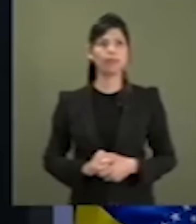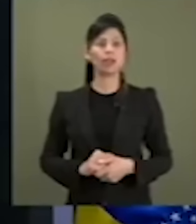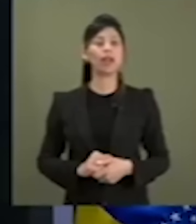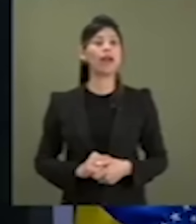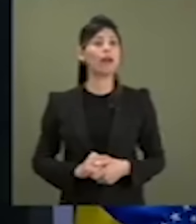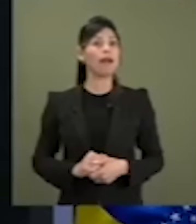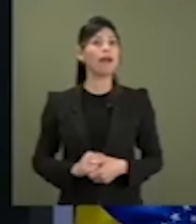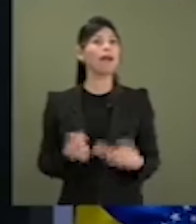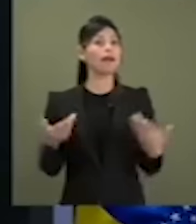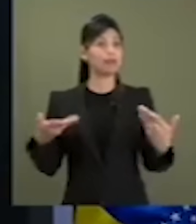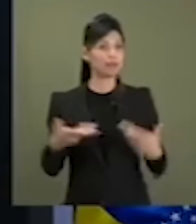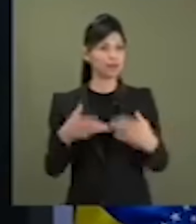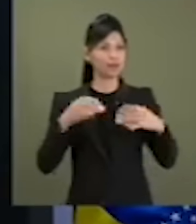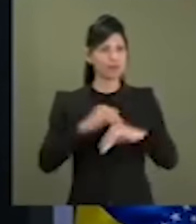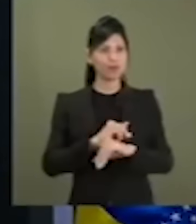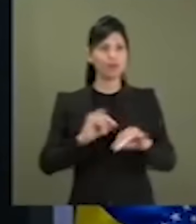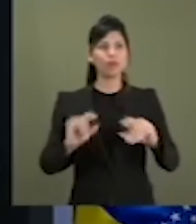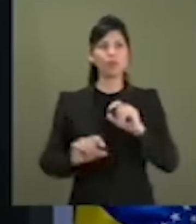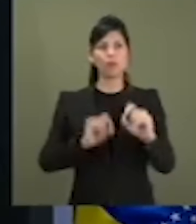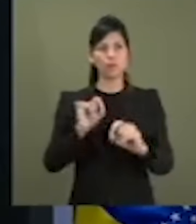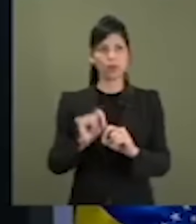da mesma forma que fez o senador Girão,